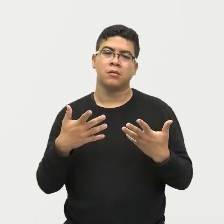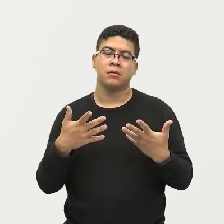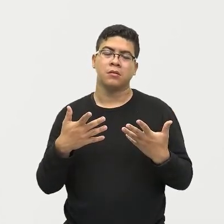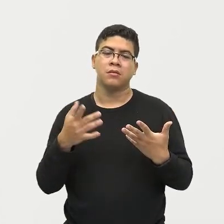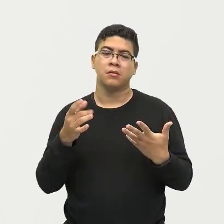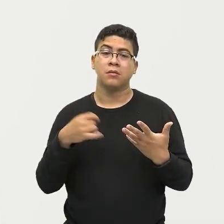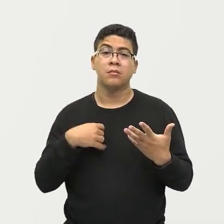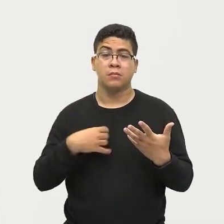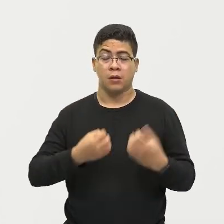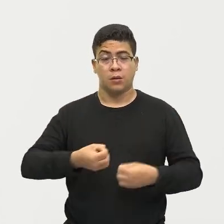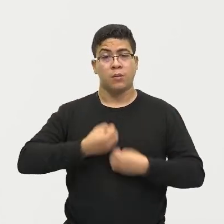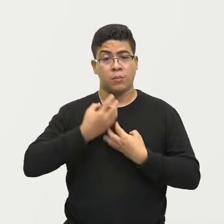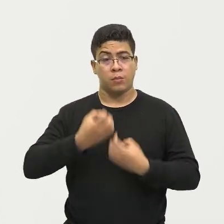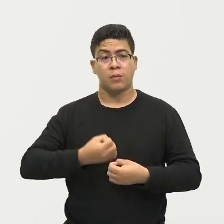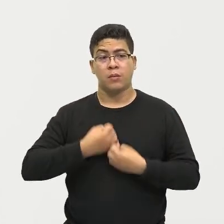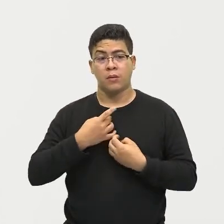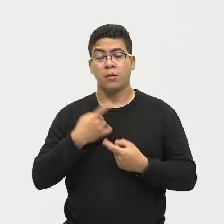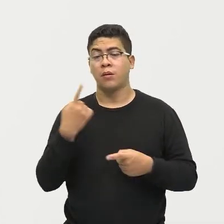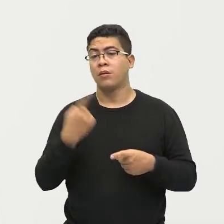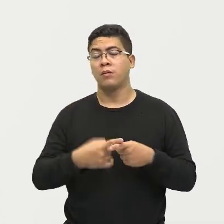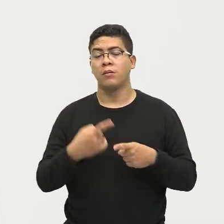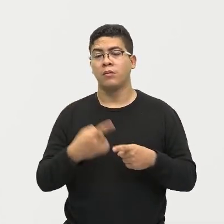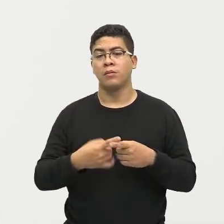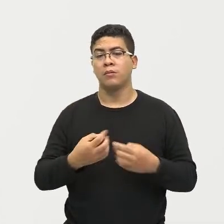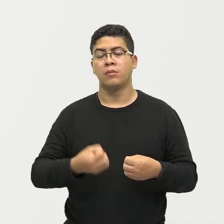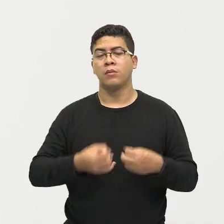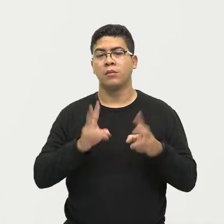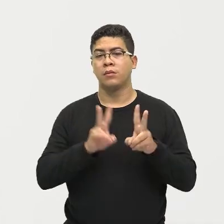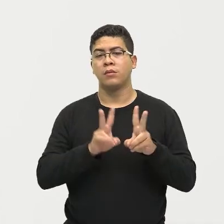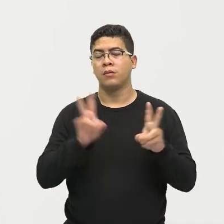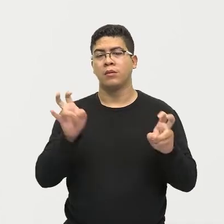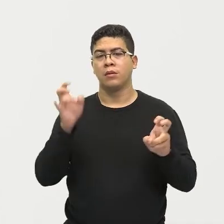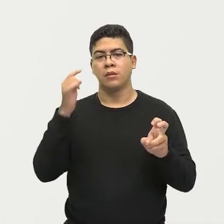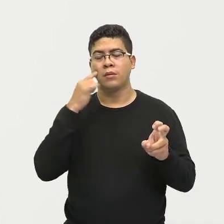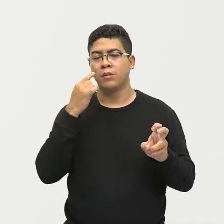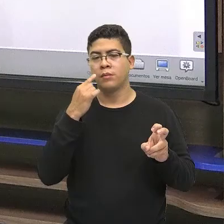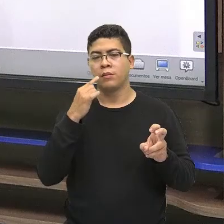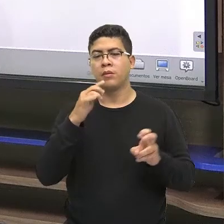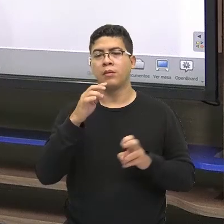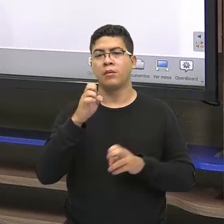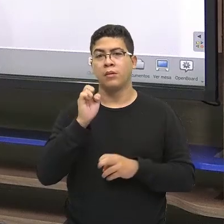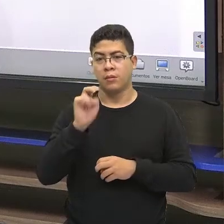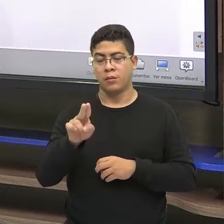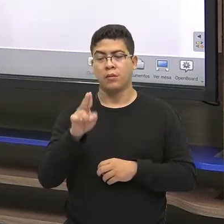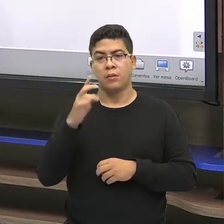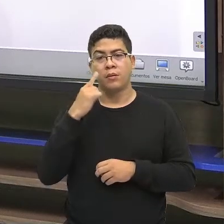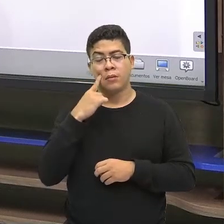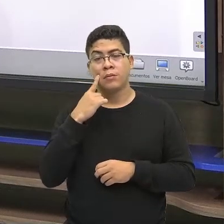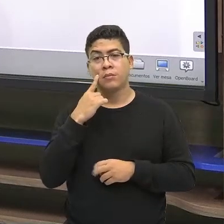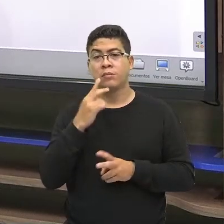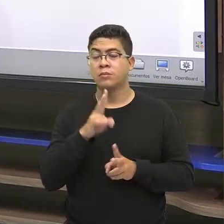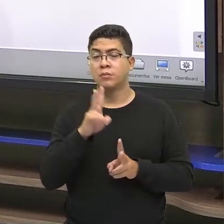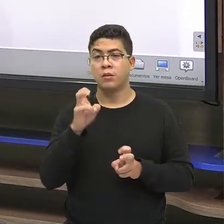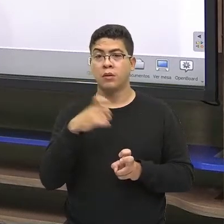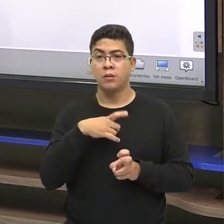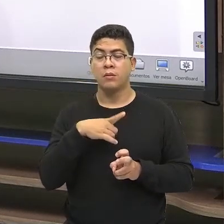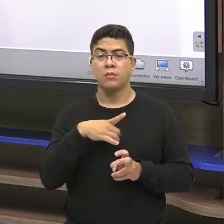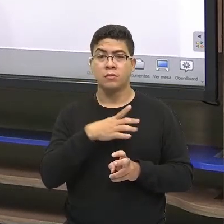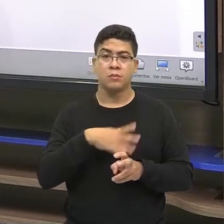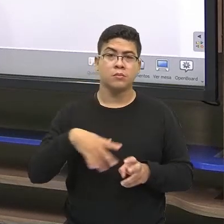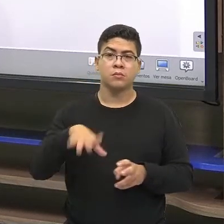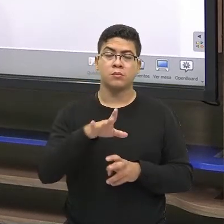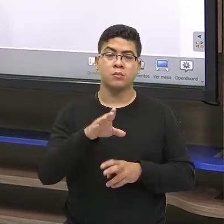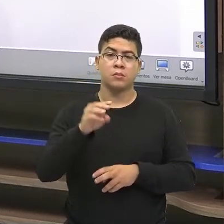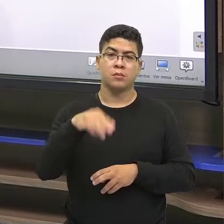trás desse poema. Então, gente, quando a gente fala aqui em eu lírico, né, neste caso do Manuel